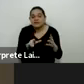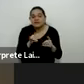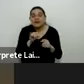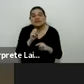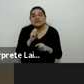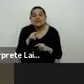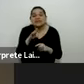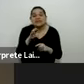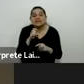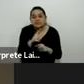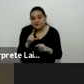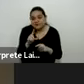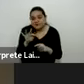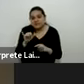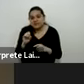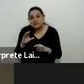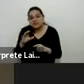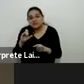350